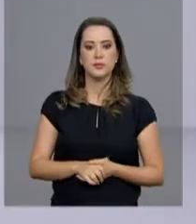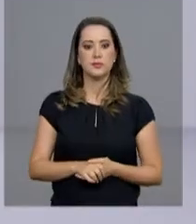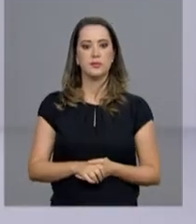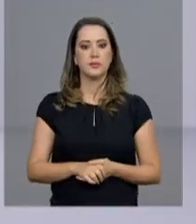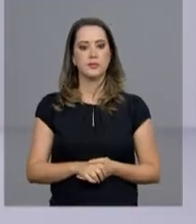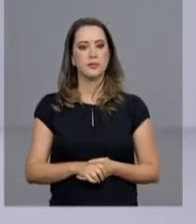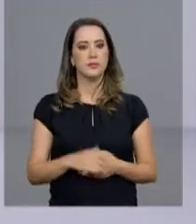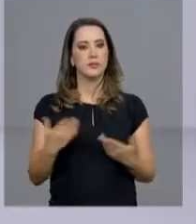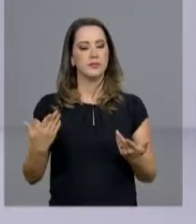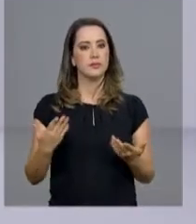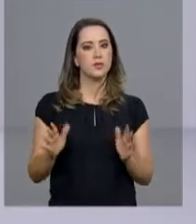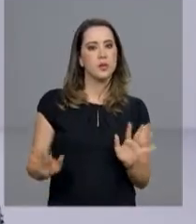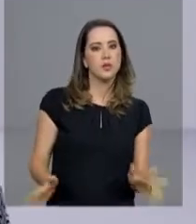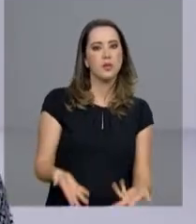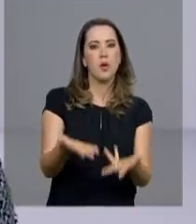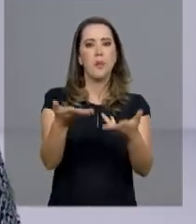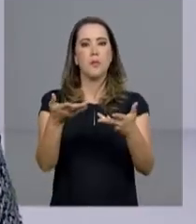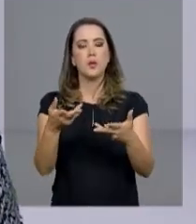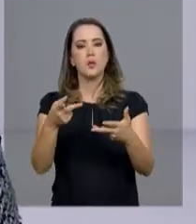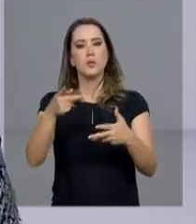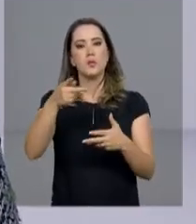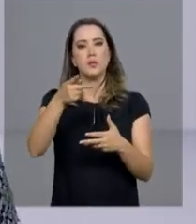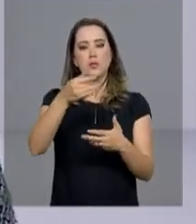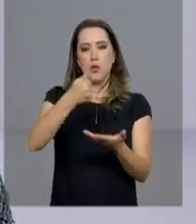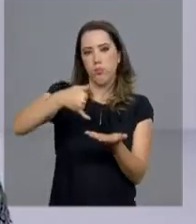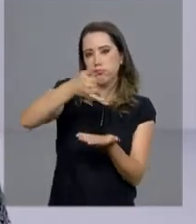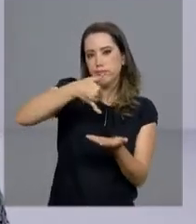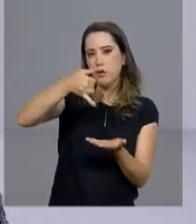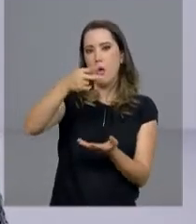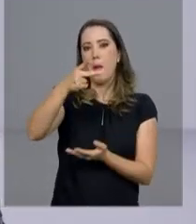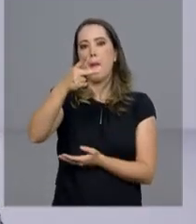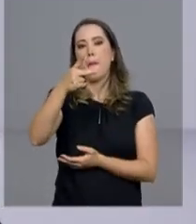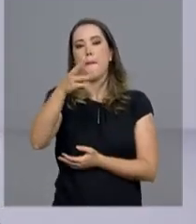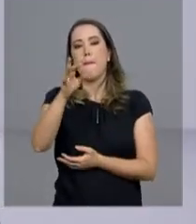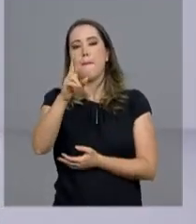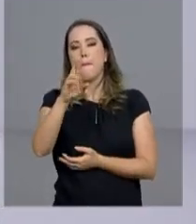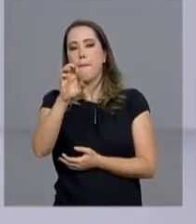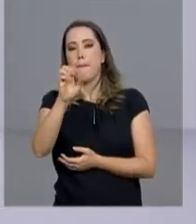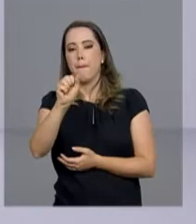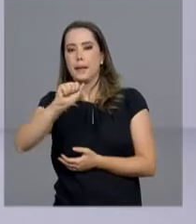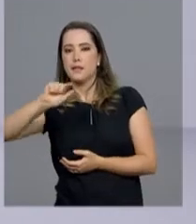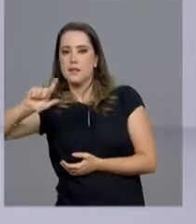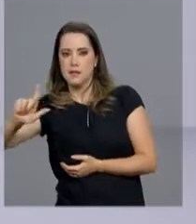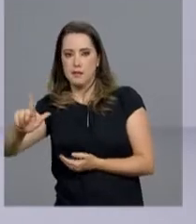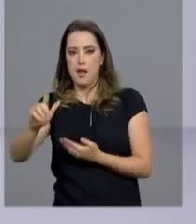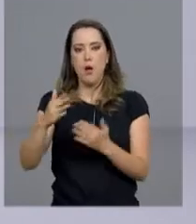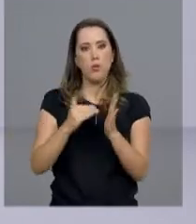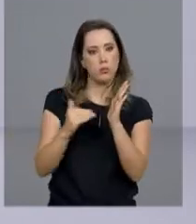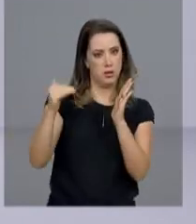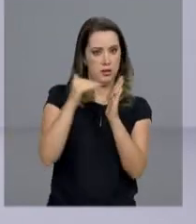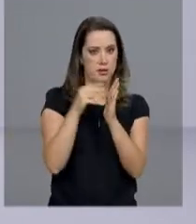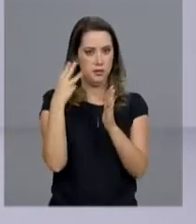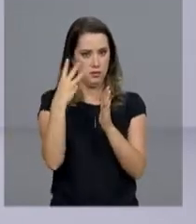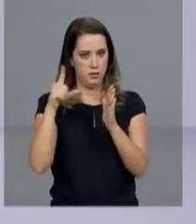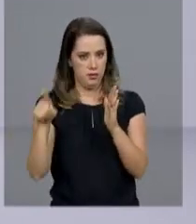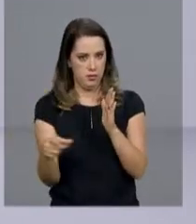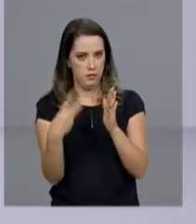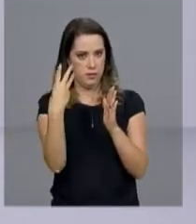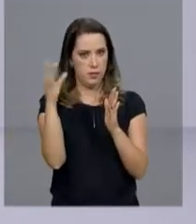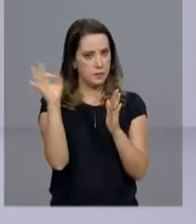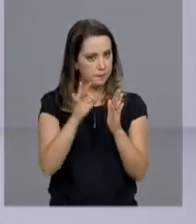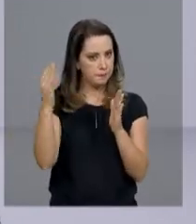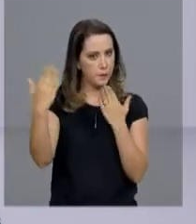a produção do pré-sal cresceu 3,3 por cento em julho na comparação com o mês anterior foram